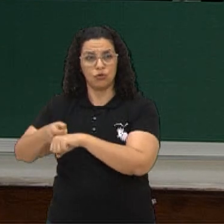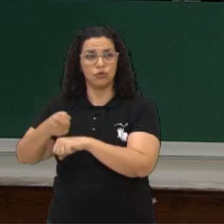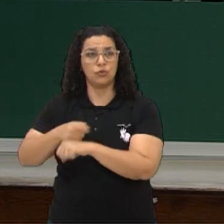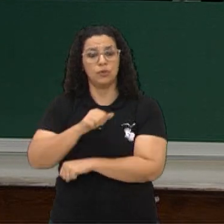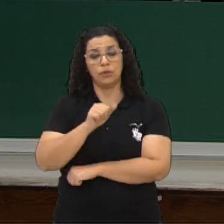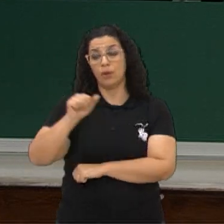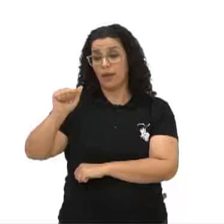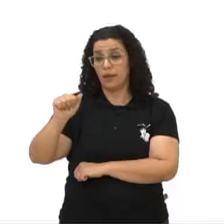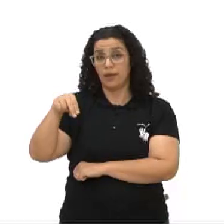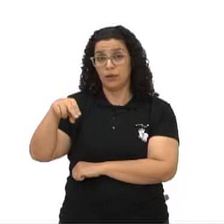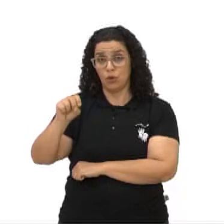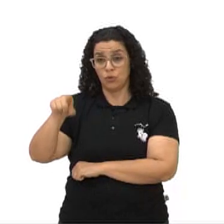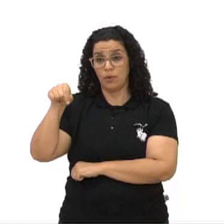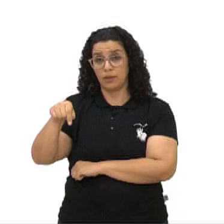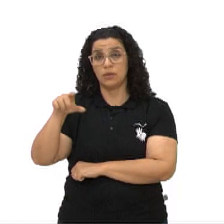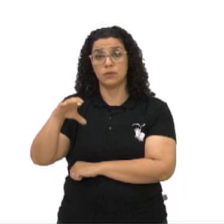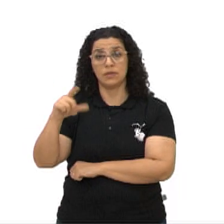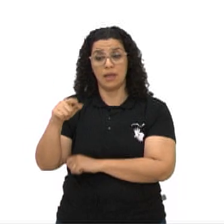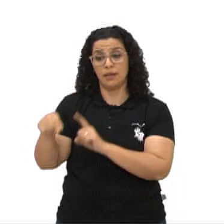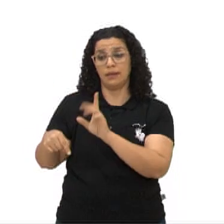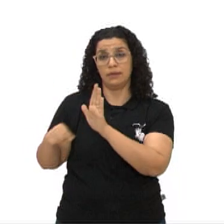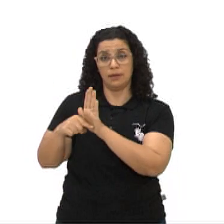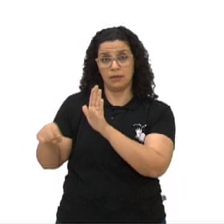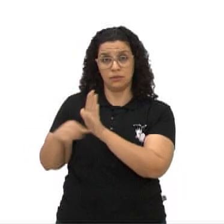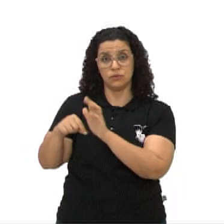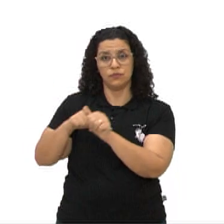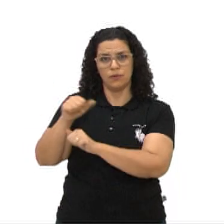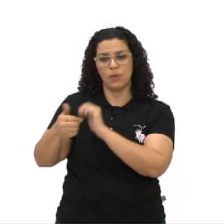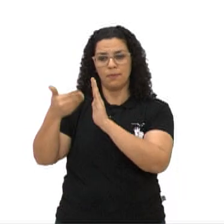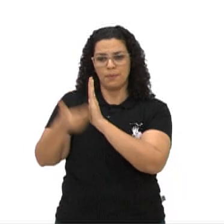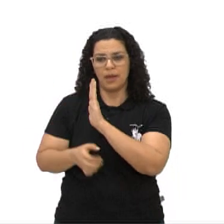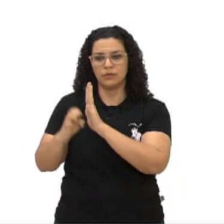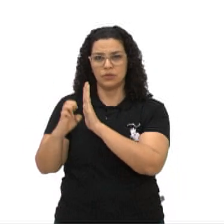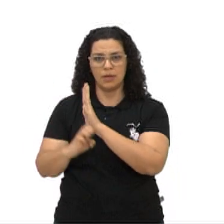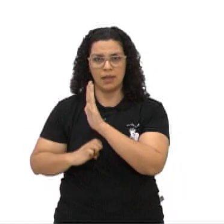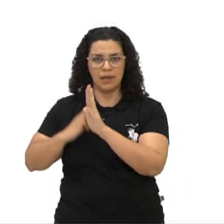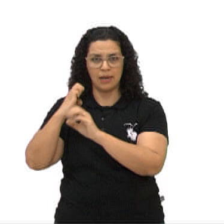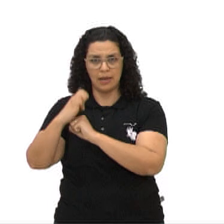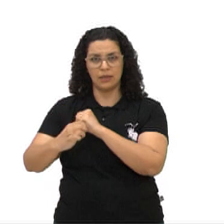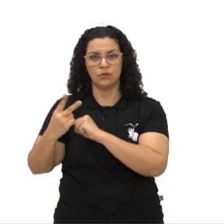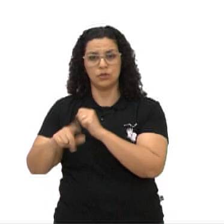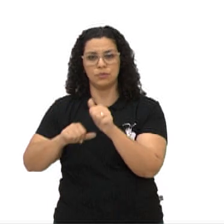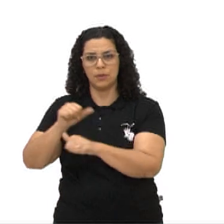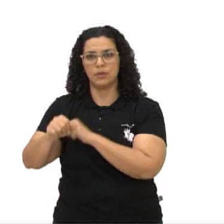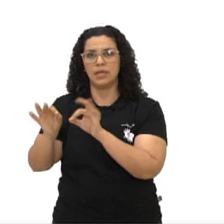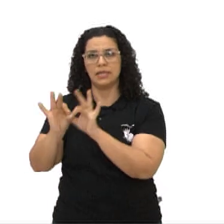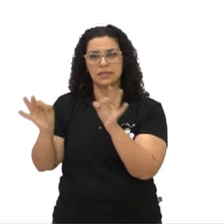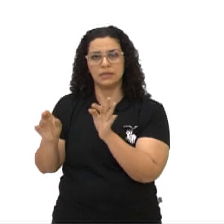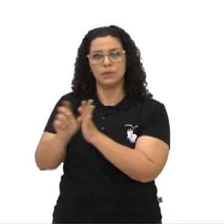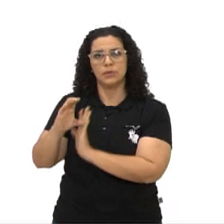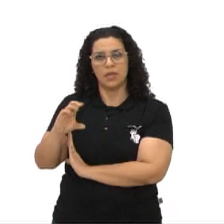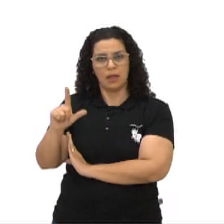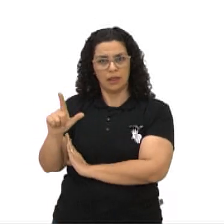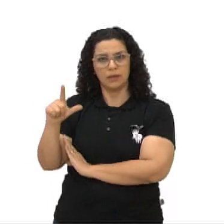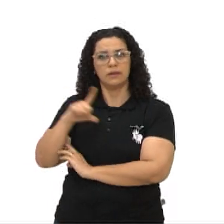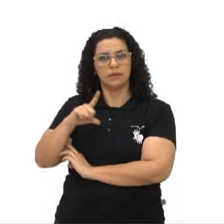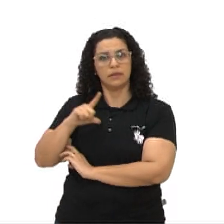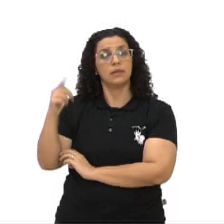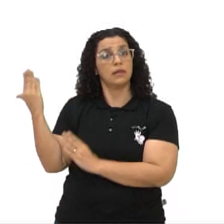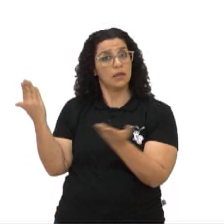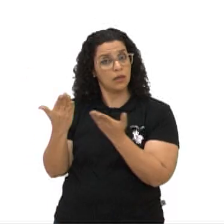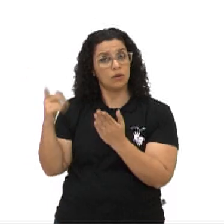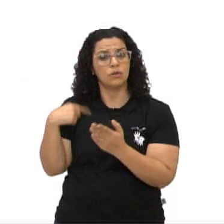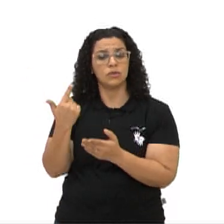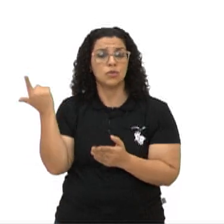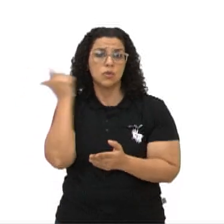no anodo, o Cl negativo, né, vai perder 2 elétrons para virar a substância simples, que é o gás cloro, e aí